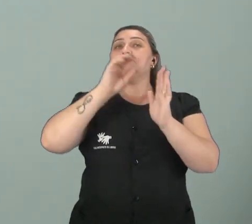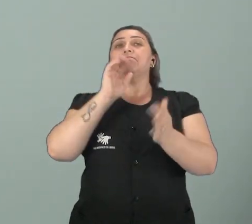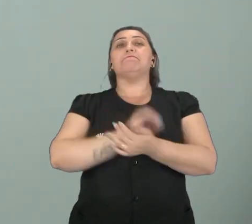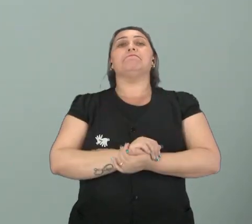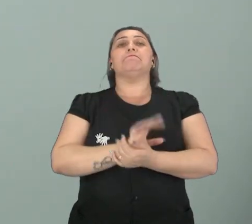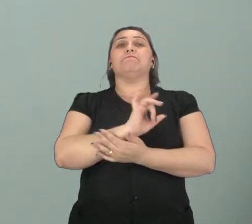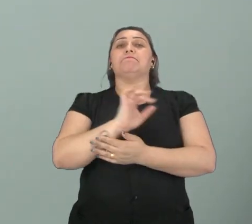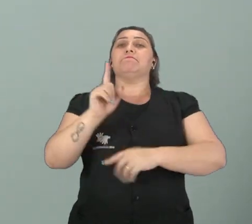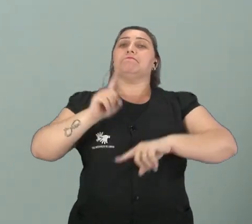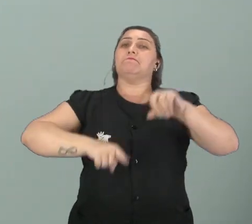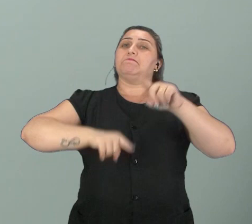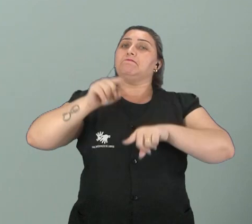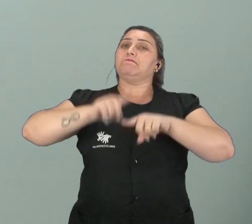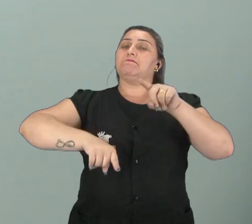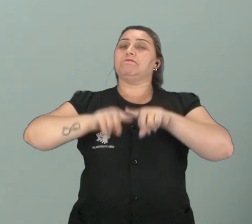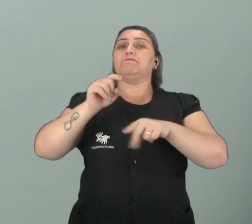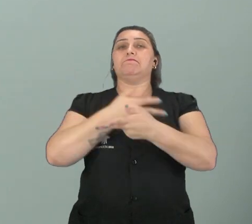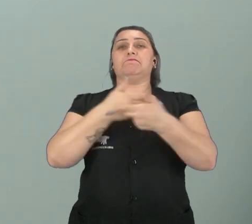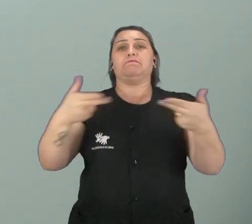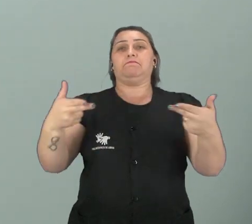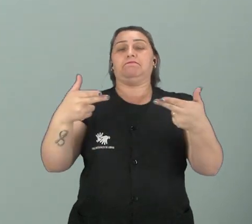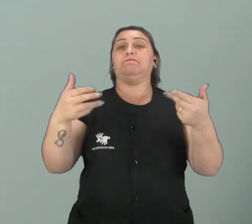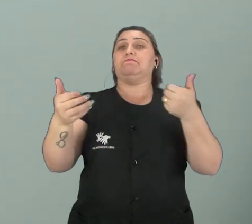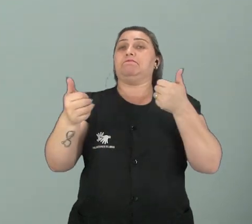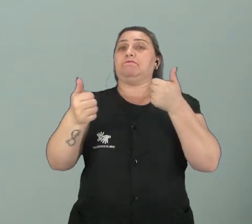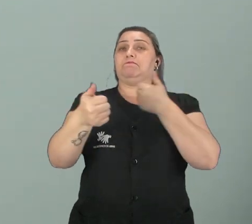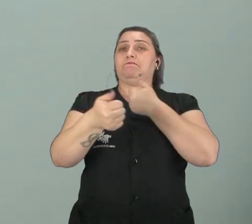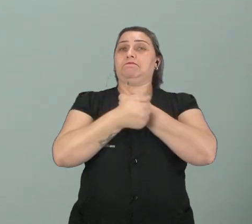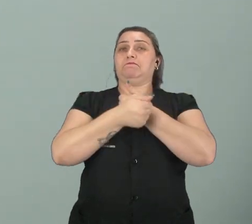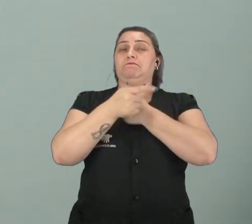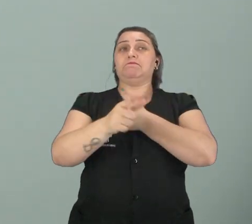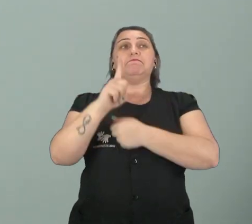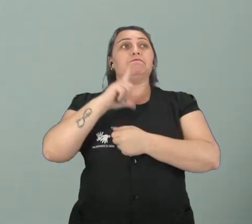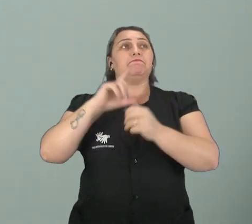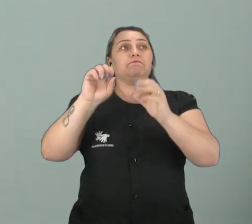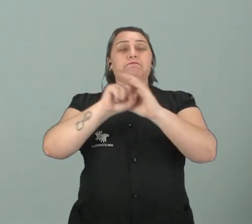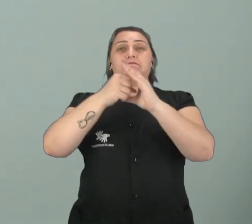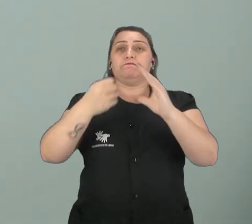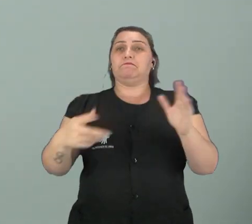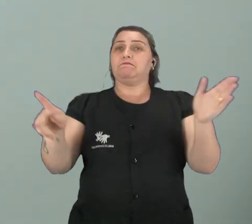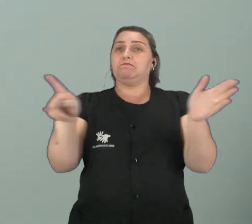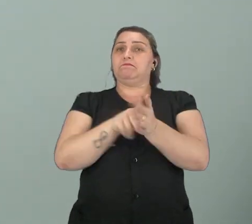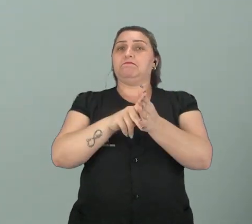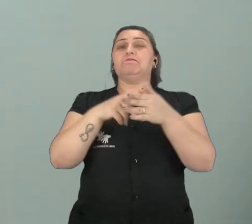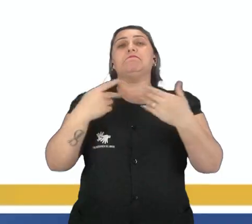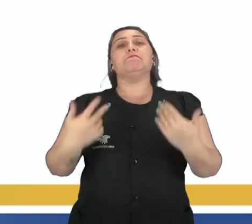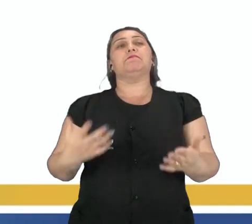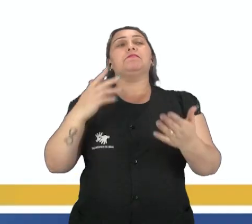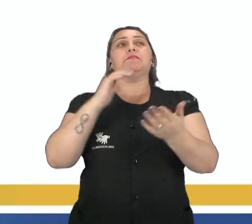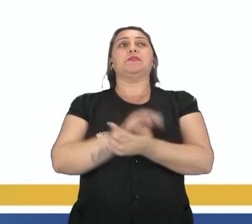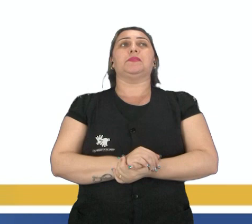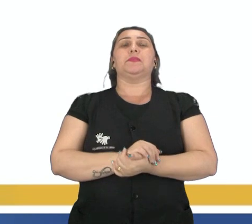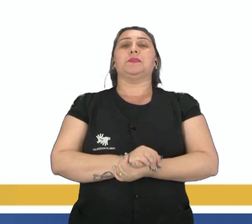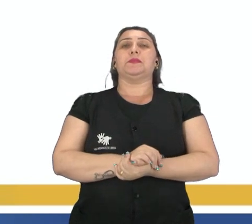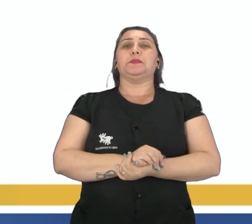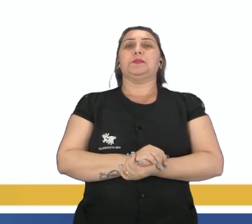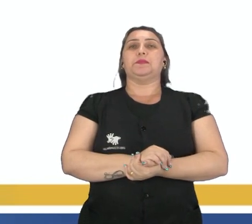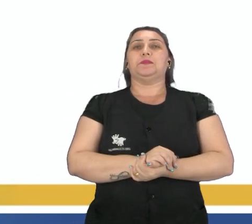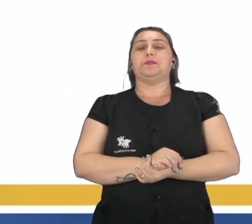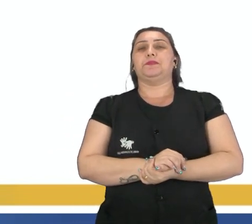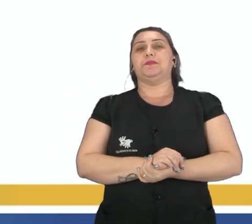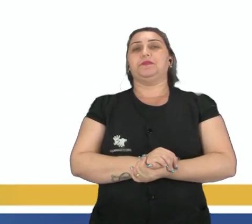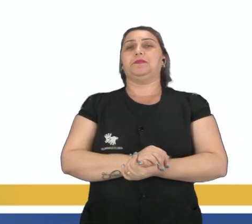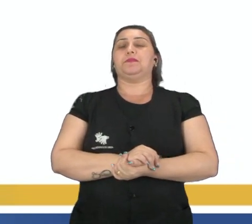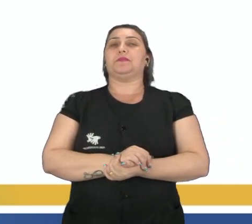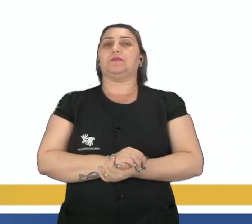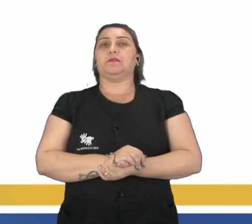cada material, cada coisa que está à nossa volta, ela tem suas características próprias, tem a sua singularidade,